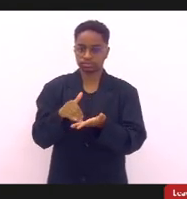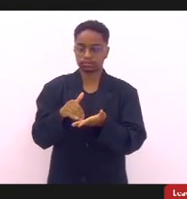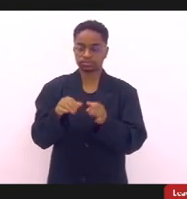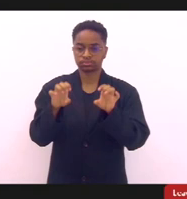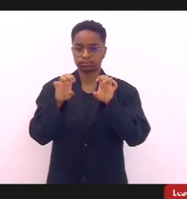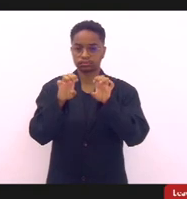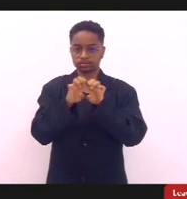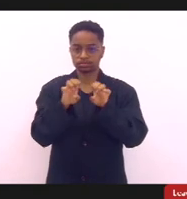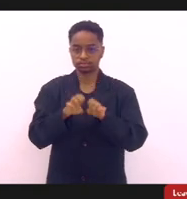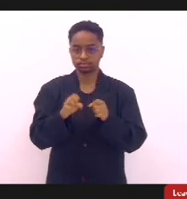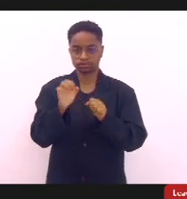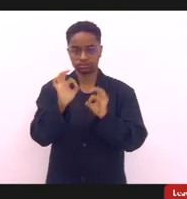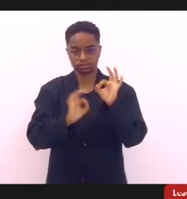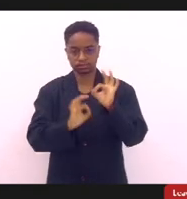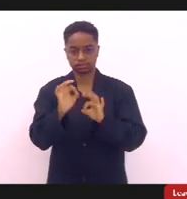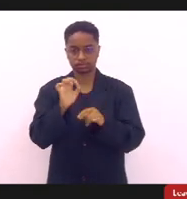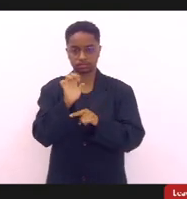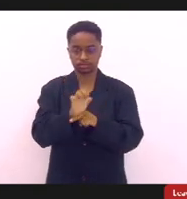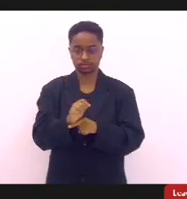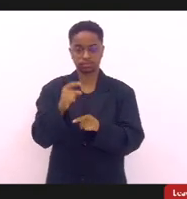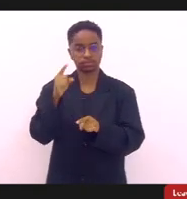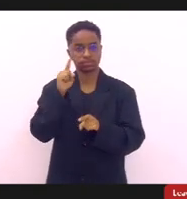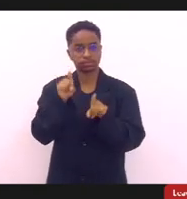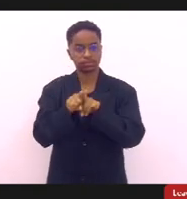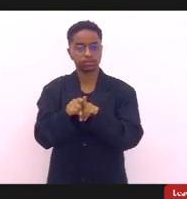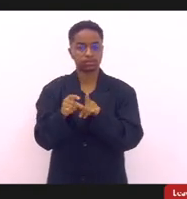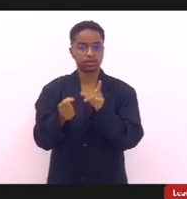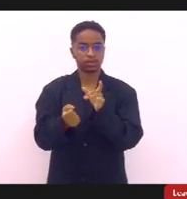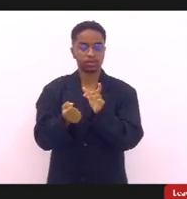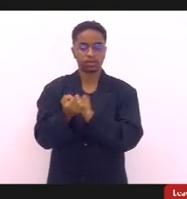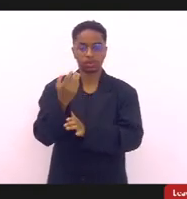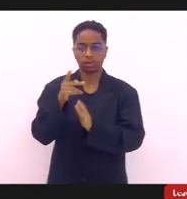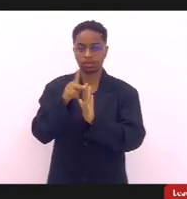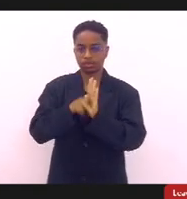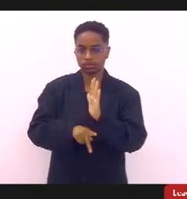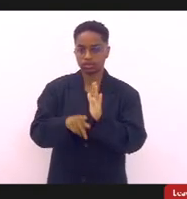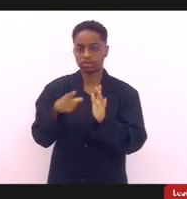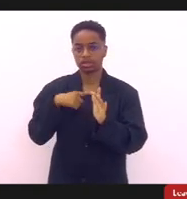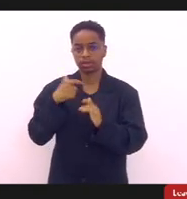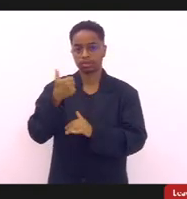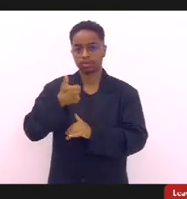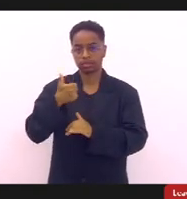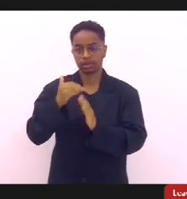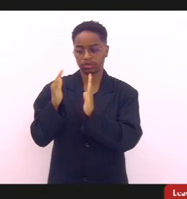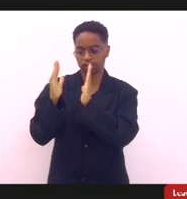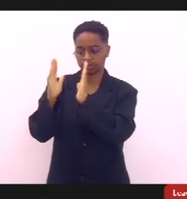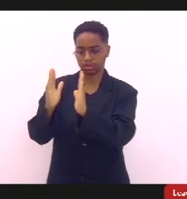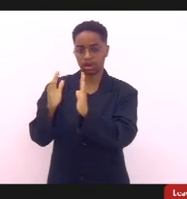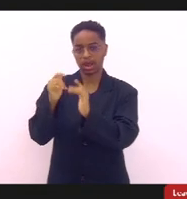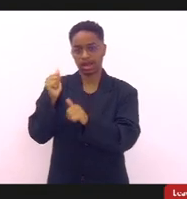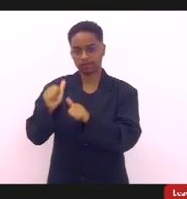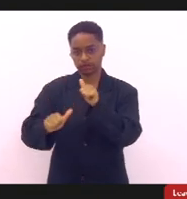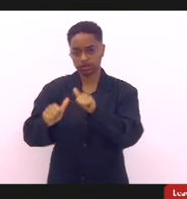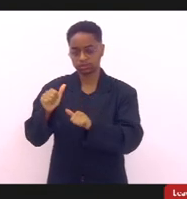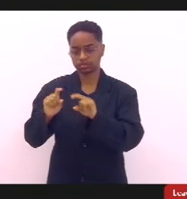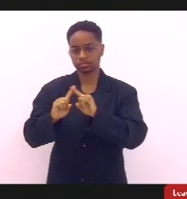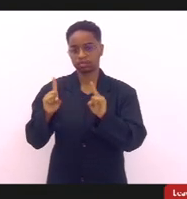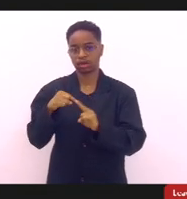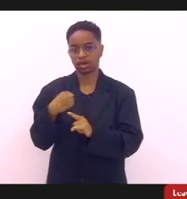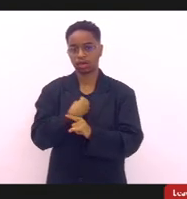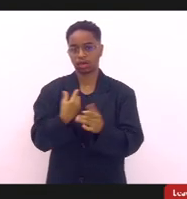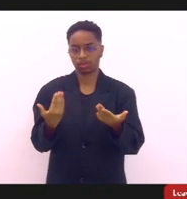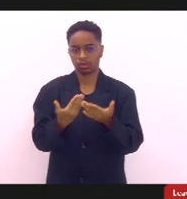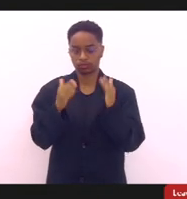Infraestrutura do Estado, para a elaboração do projeto. O projeto já foi. É, teve uma primeira etapa de avaliação, mas a gente está focando